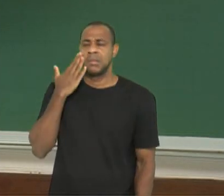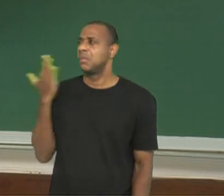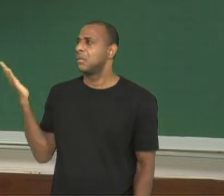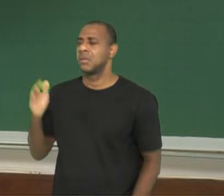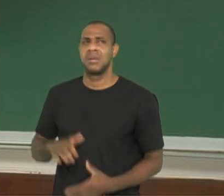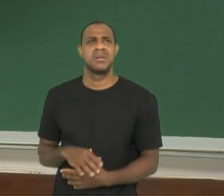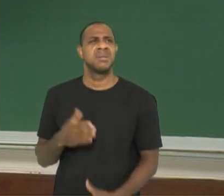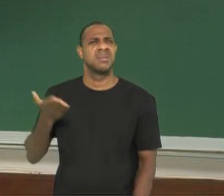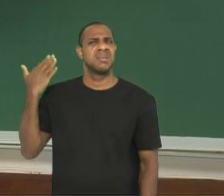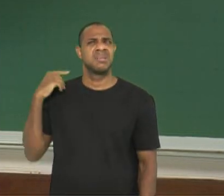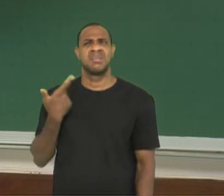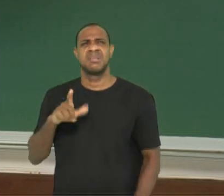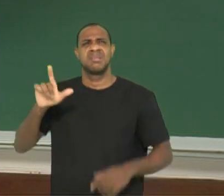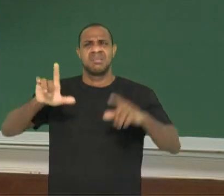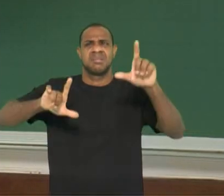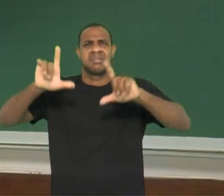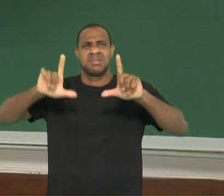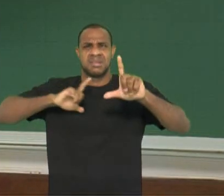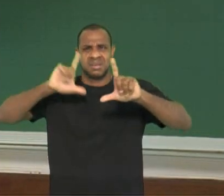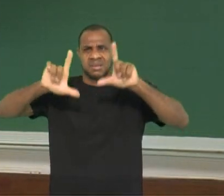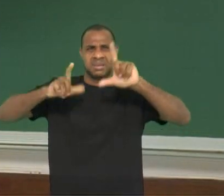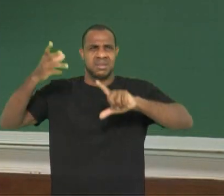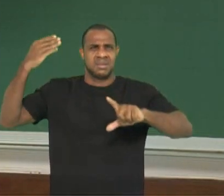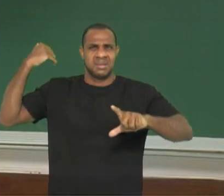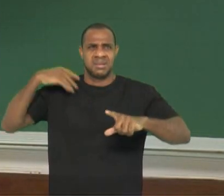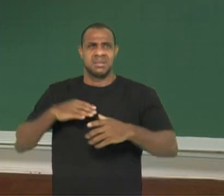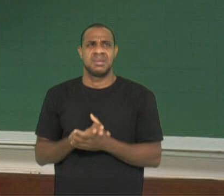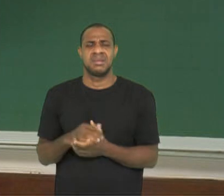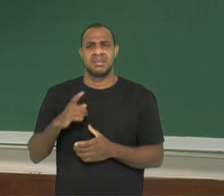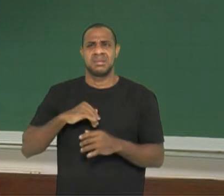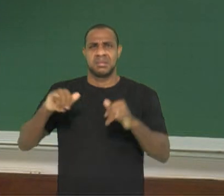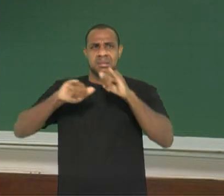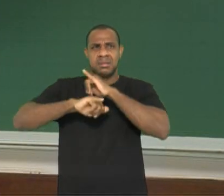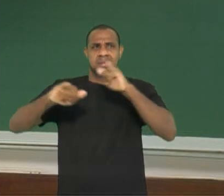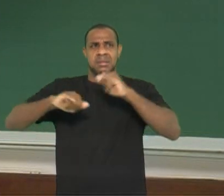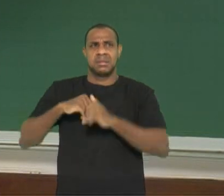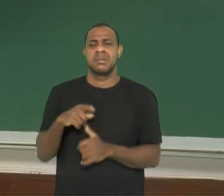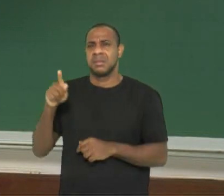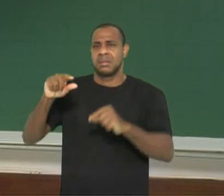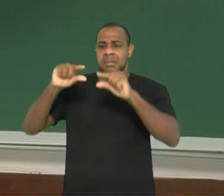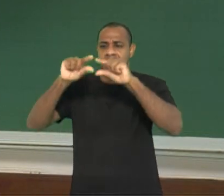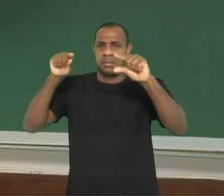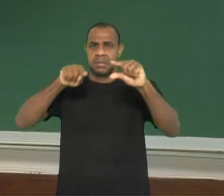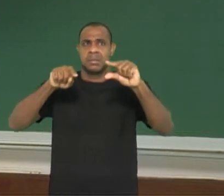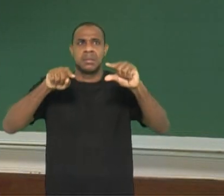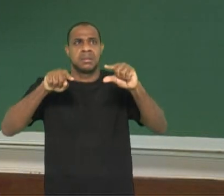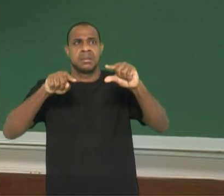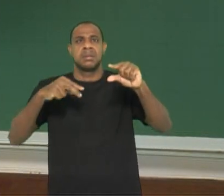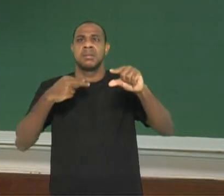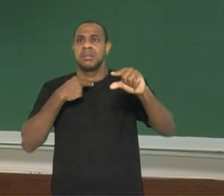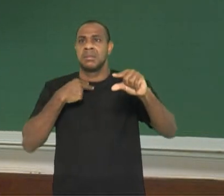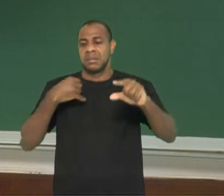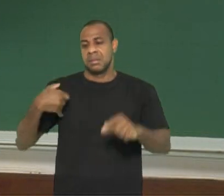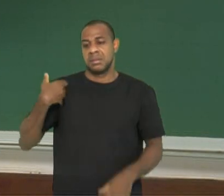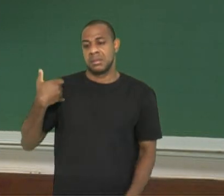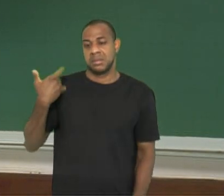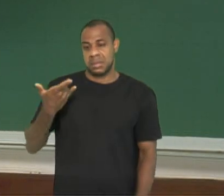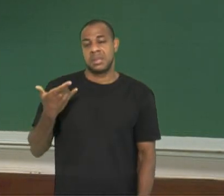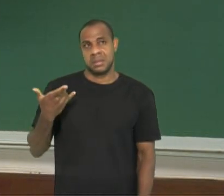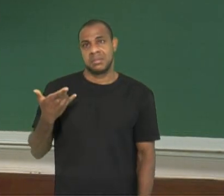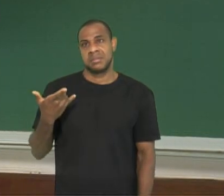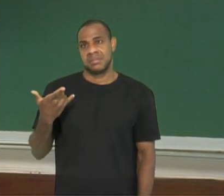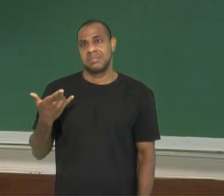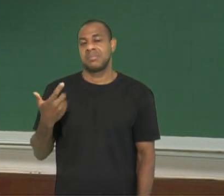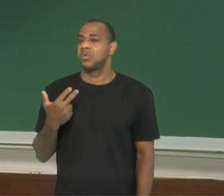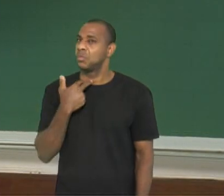70, 60, aparecia uma propaganda branca, assim, um papel branco, dizendo esse programa é recomendável para a idade tal. Existia a